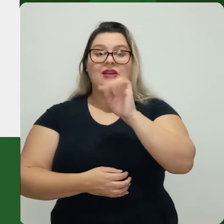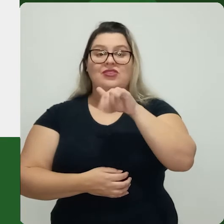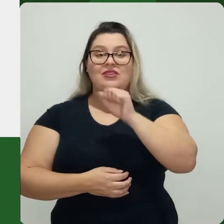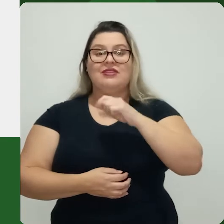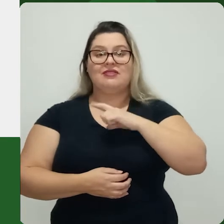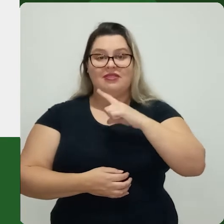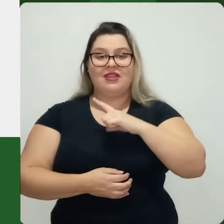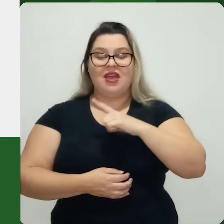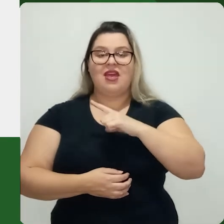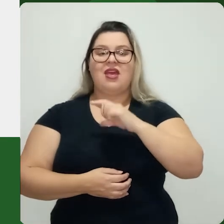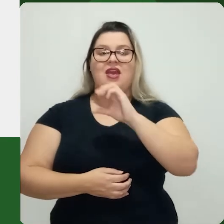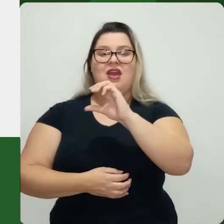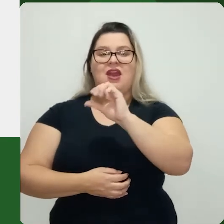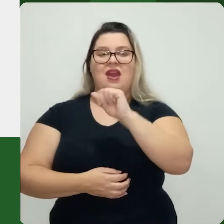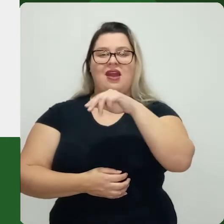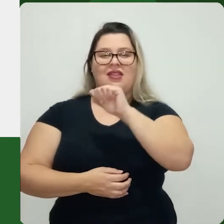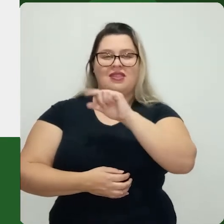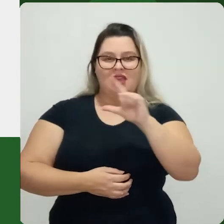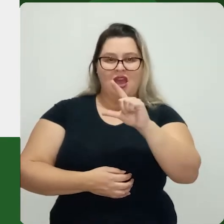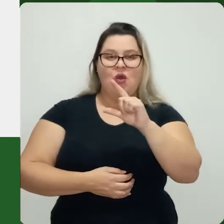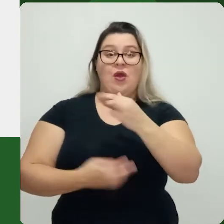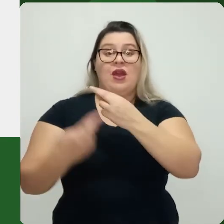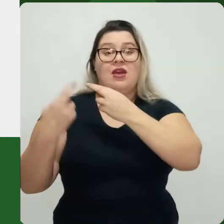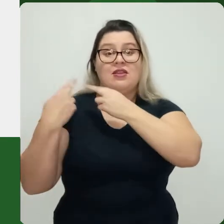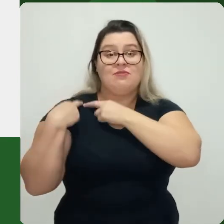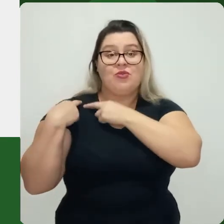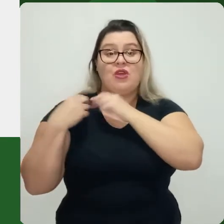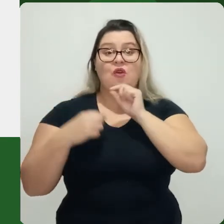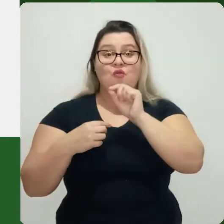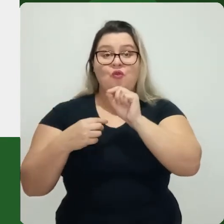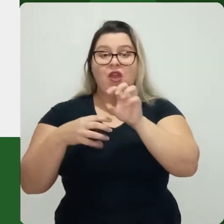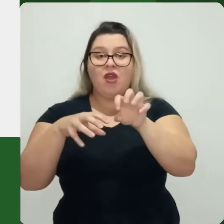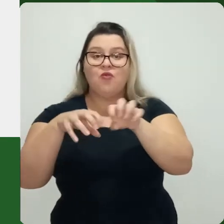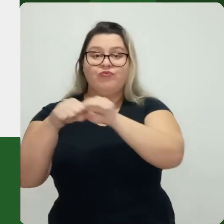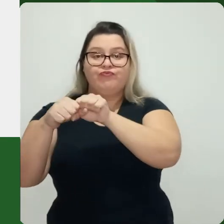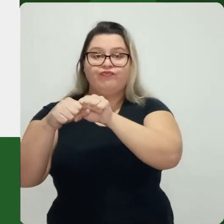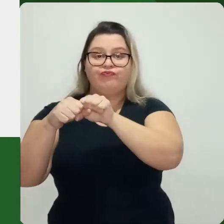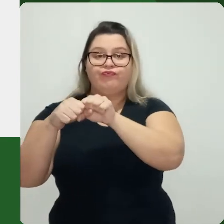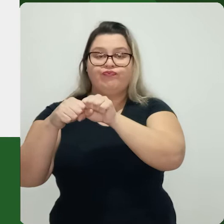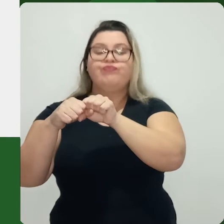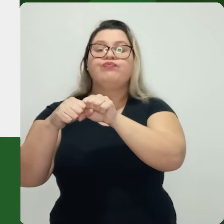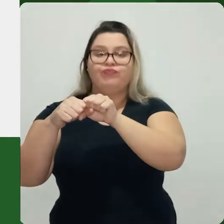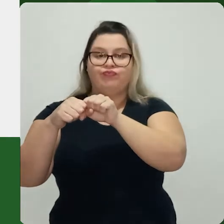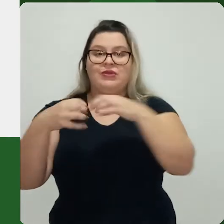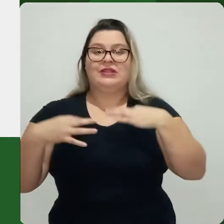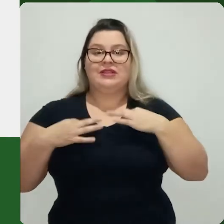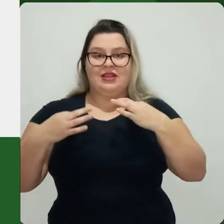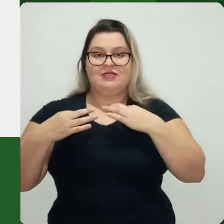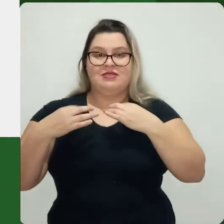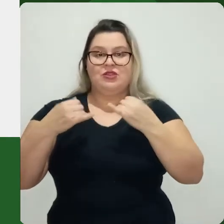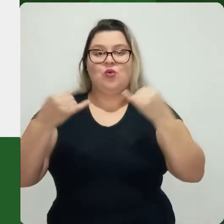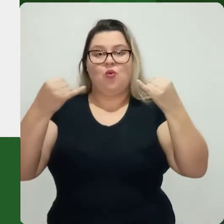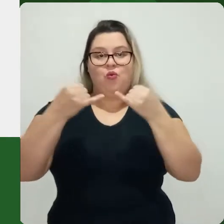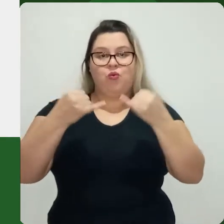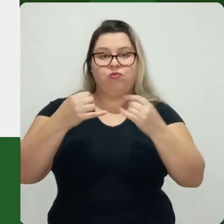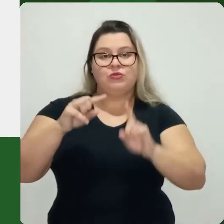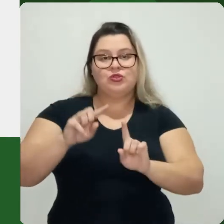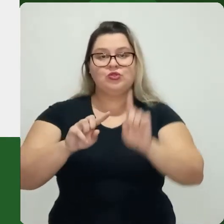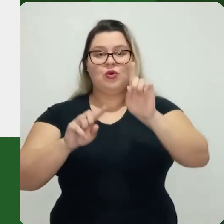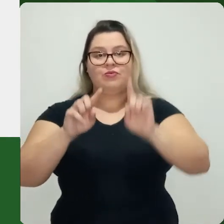nariz, com um canal ou garganta responsável pela retenção do tecido na subida da